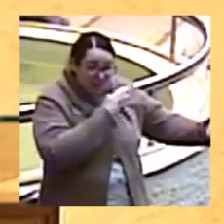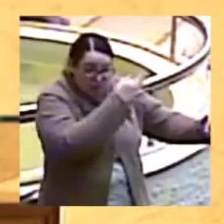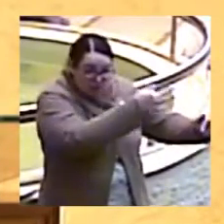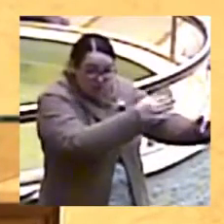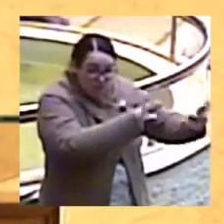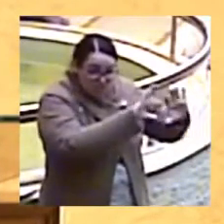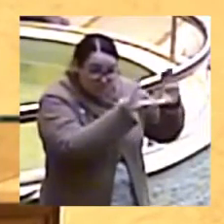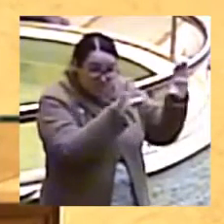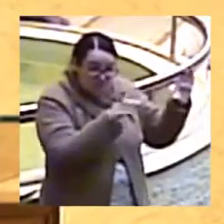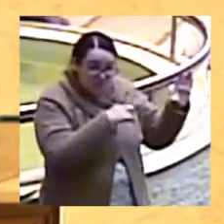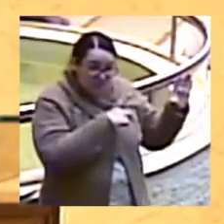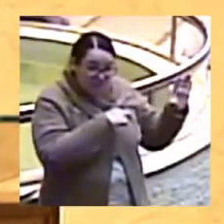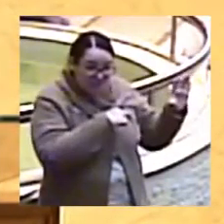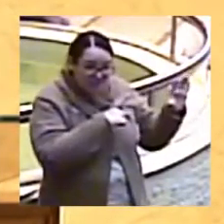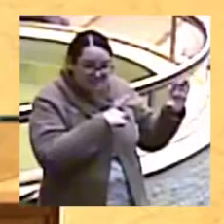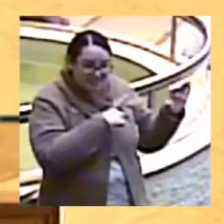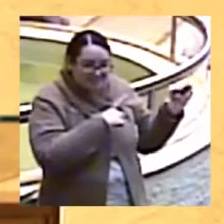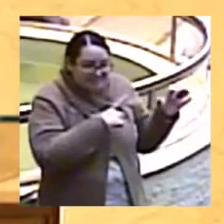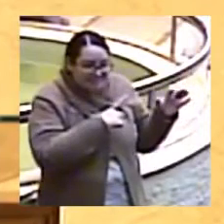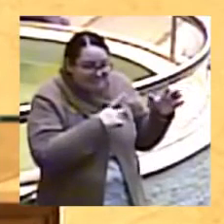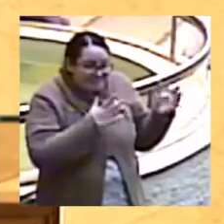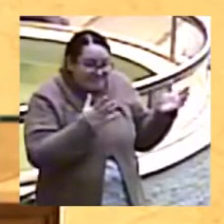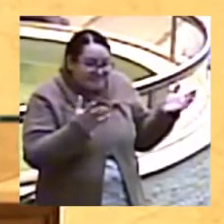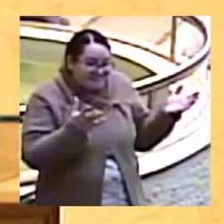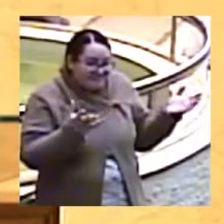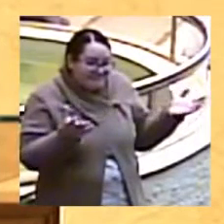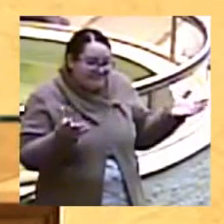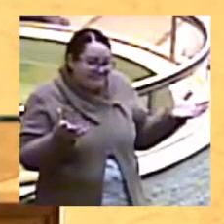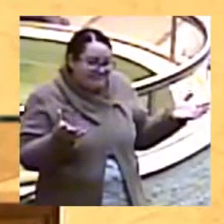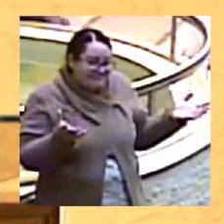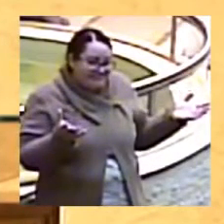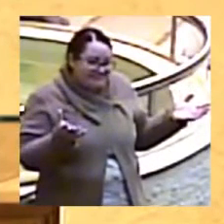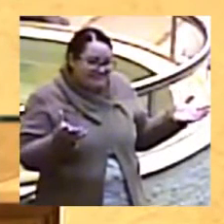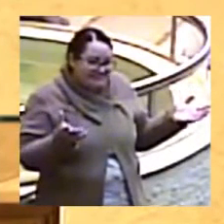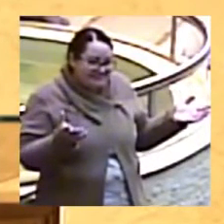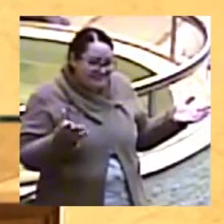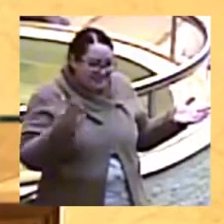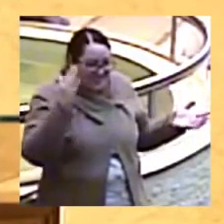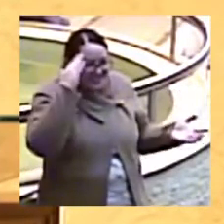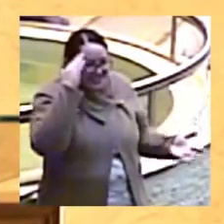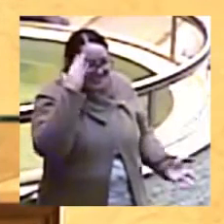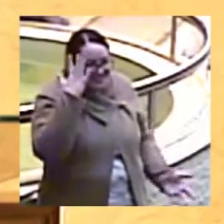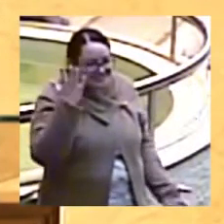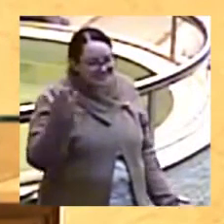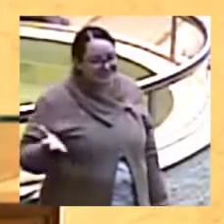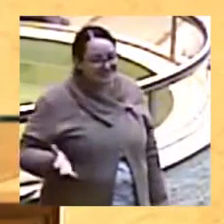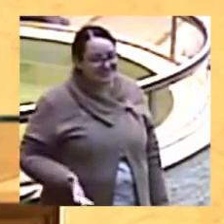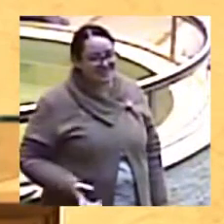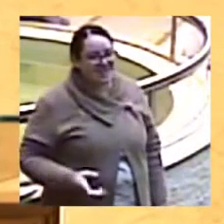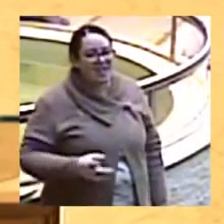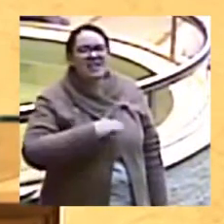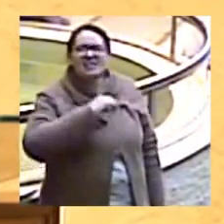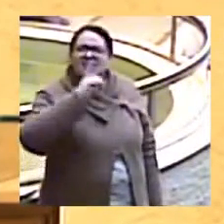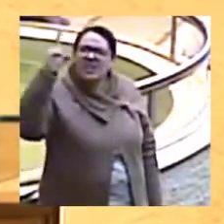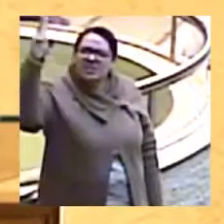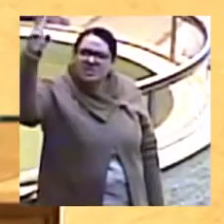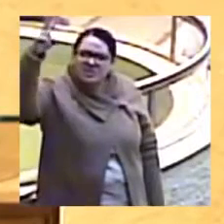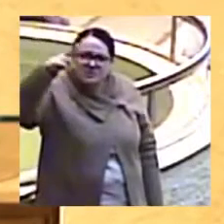e Deus, está olhando, observando, todas estas coisas, Deus, observa, o sofrimento, dos seus filhos, nesta terra,